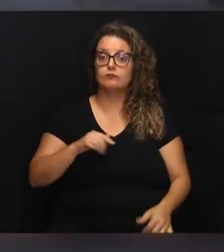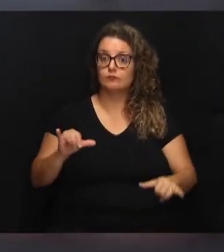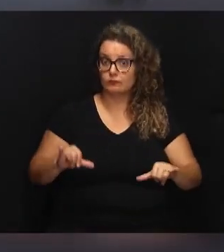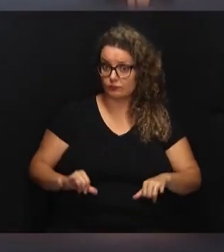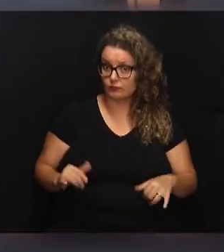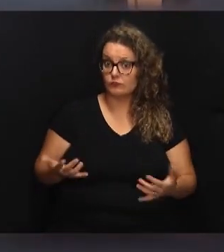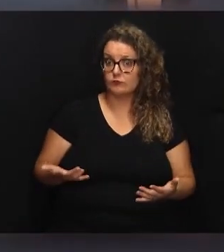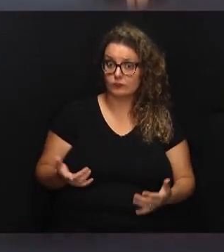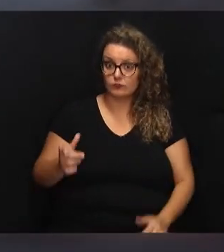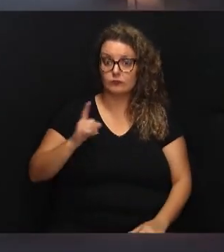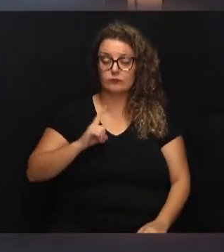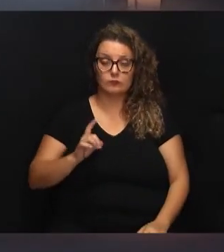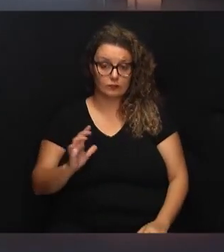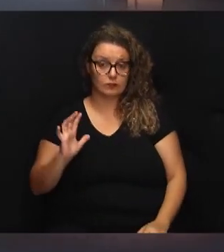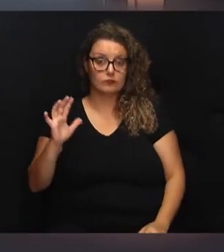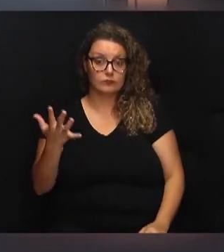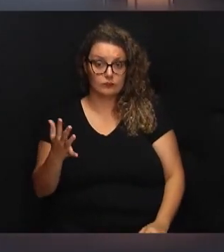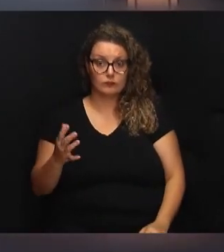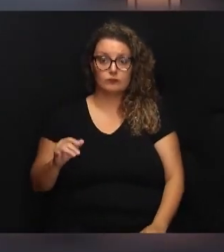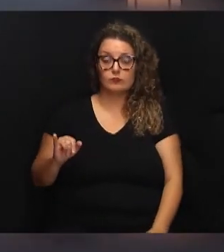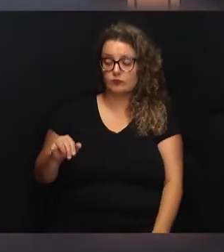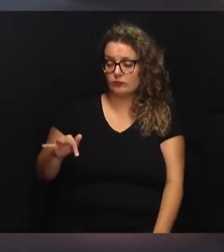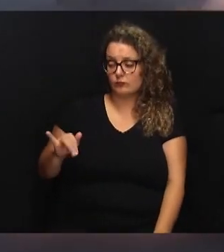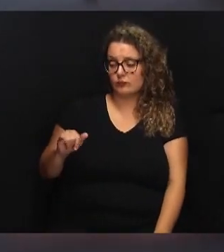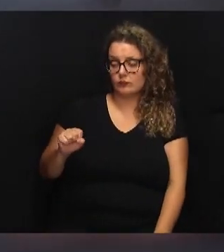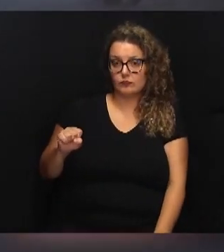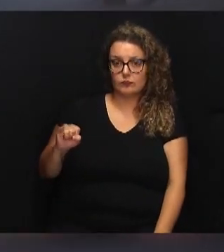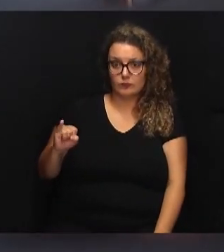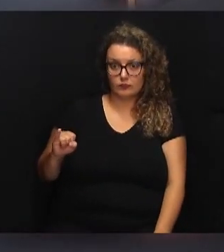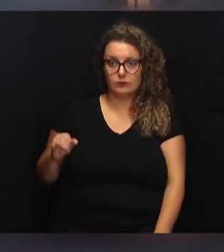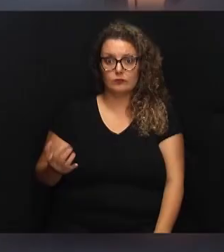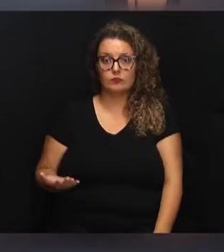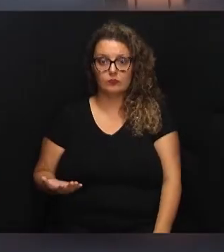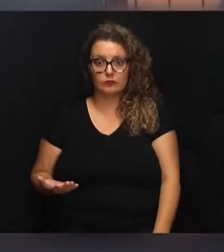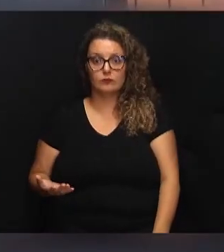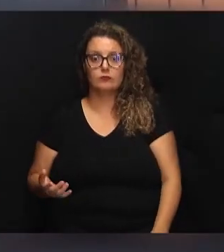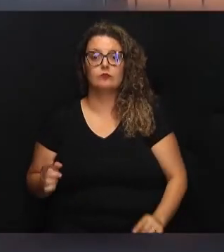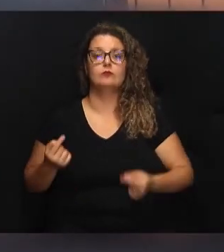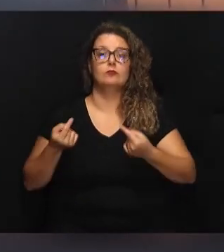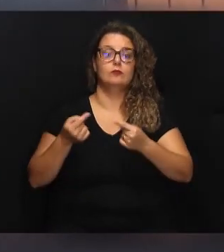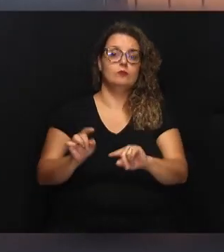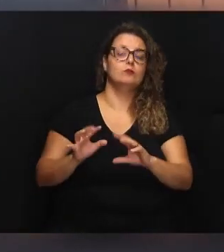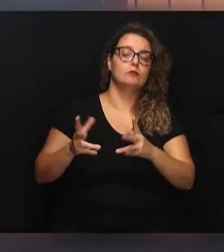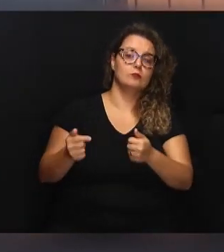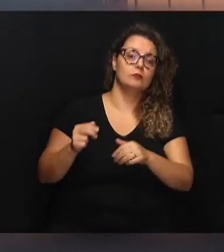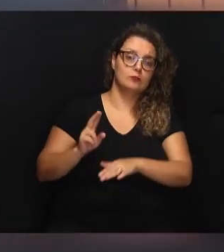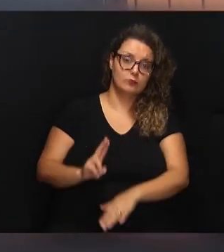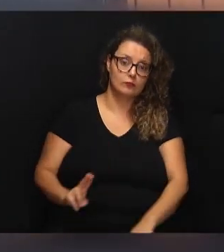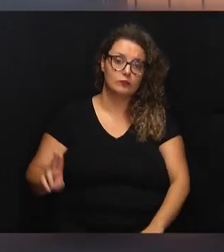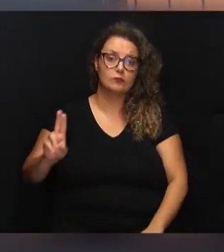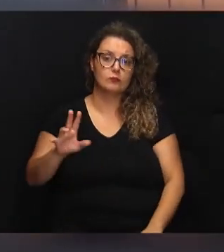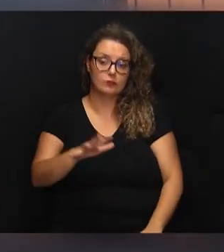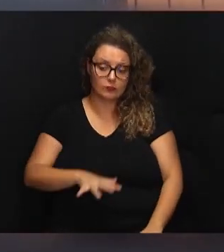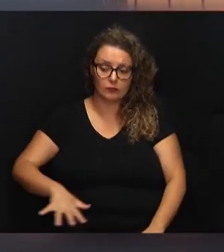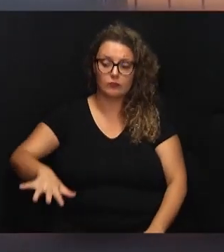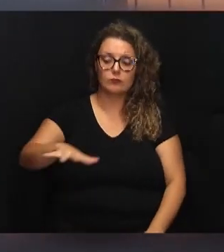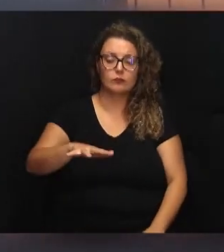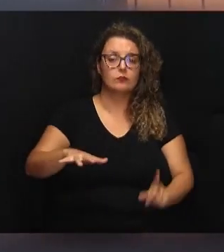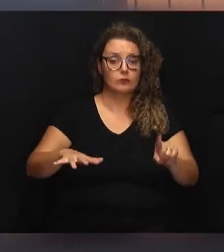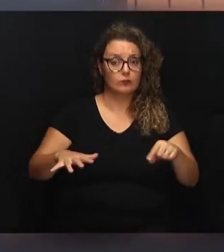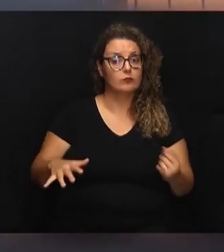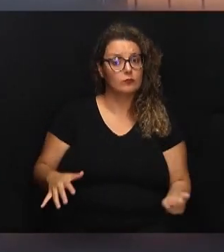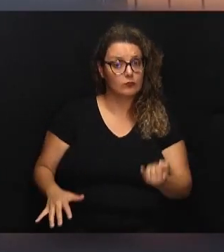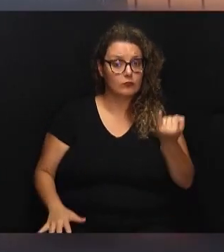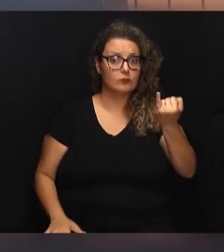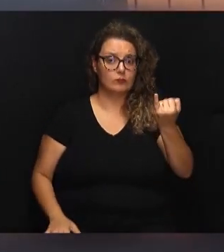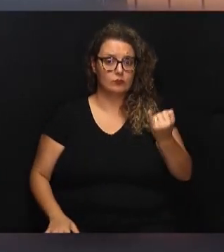embora tenham ocorrido no IFISH, constituem um ataque a toda a universidade, e é fundamental que isso